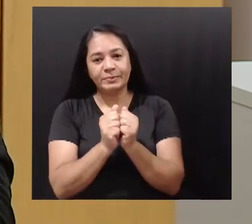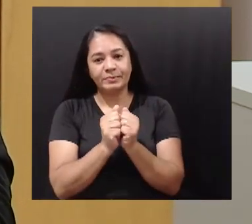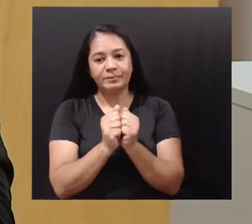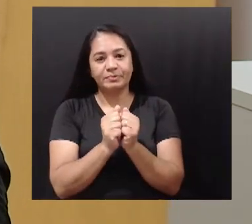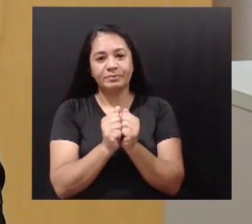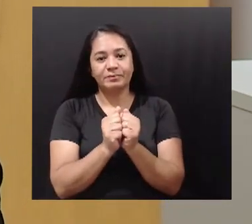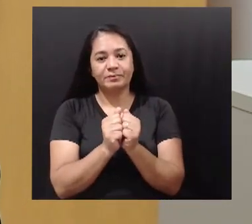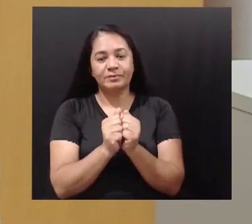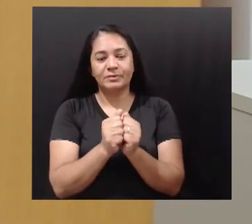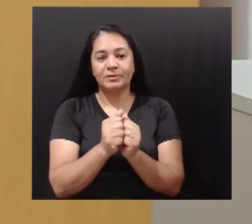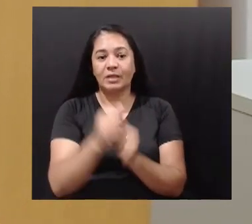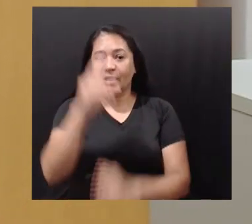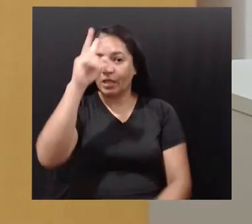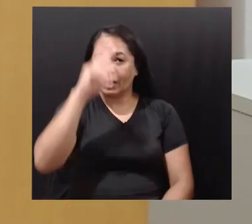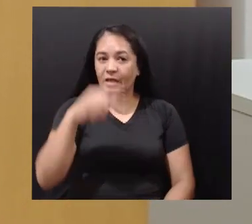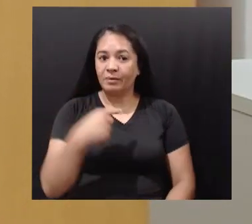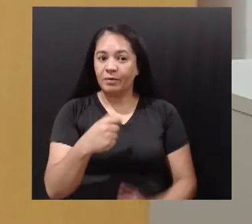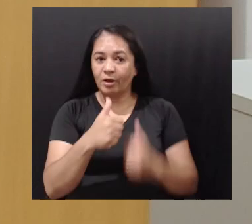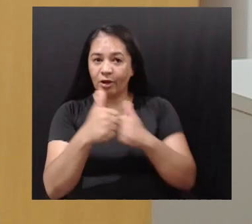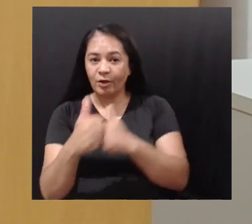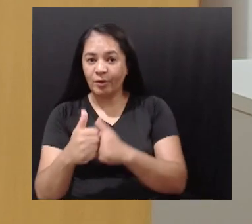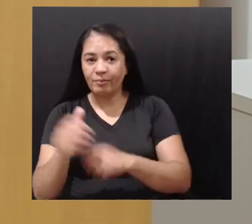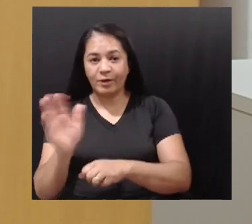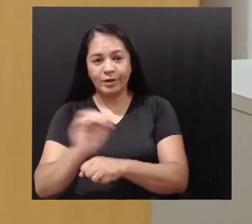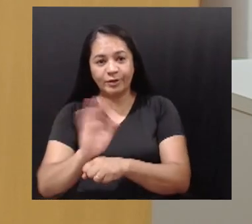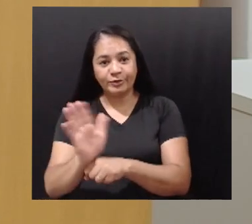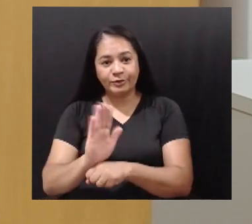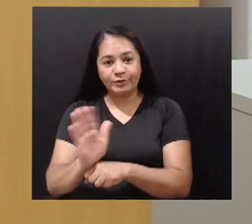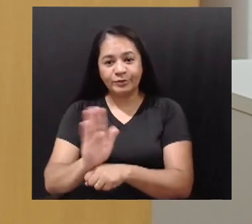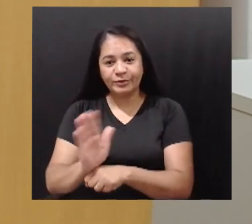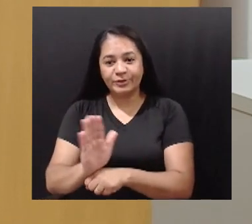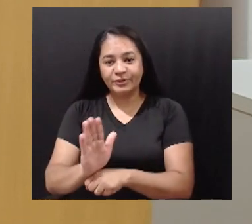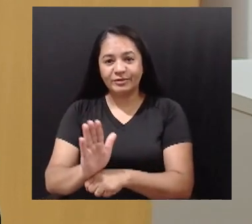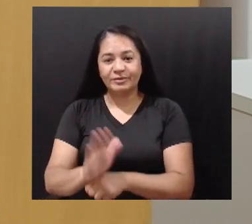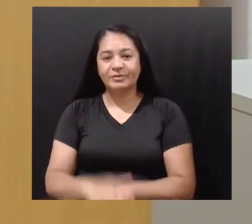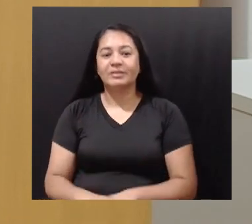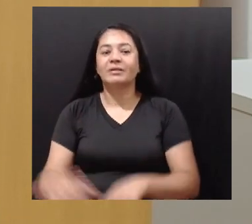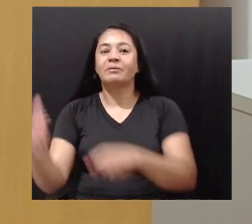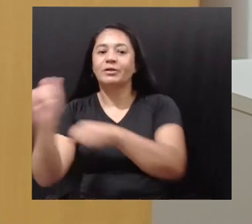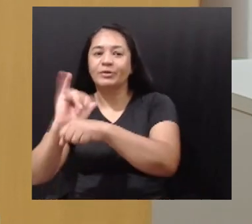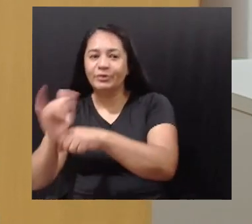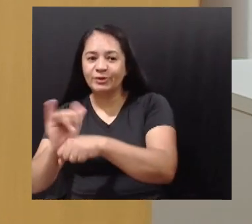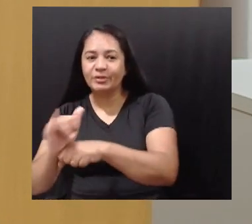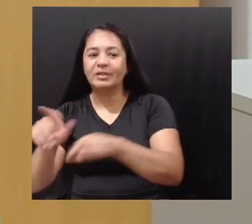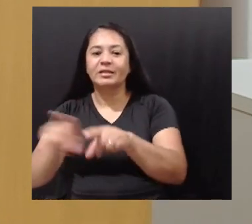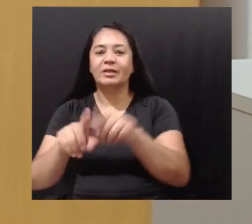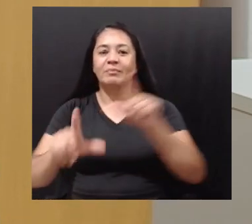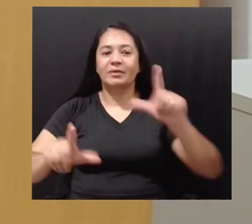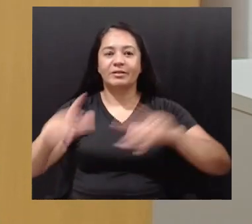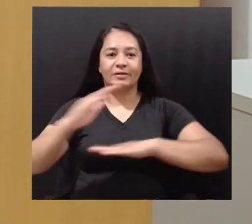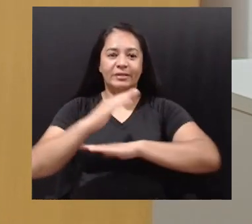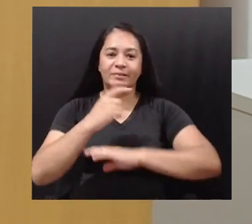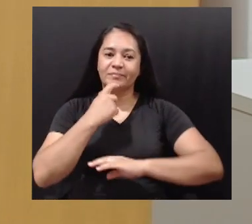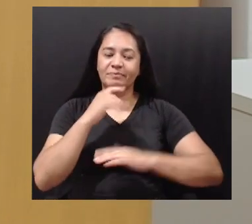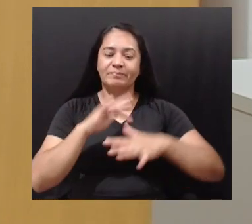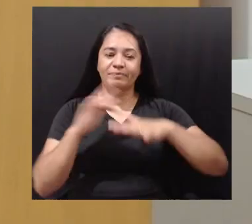esqueça de nos acompanhar no YouTube, no nosso canal TV Câmara Campinas e também de nos seguir nas redes sociais, no